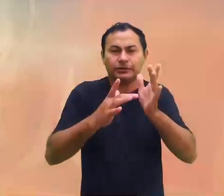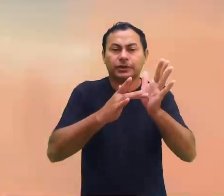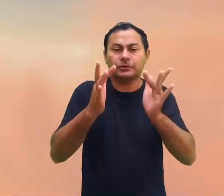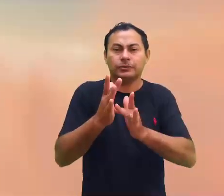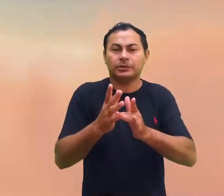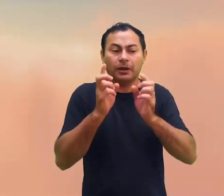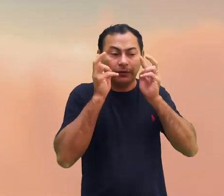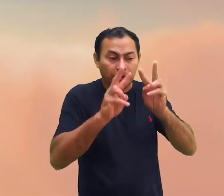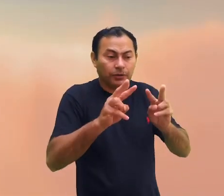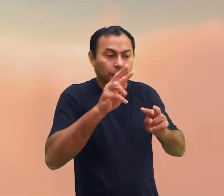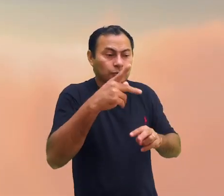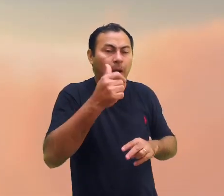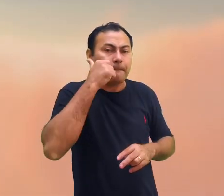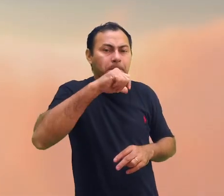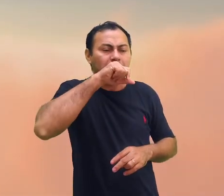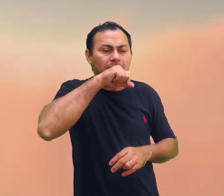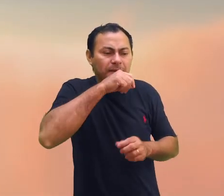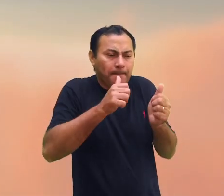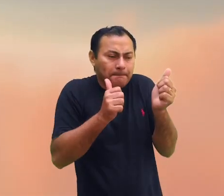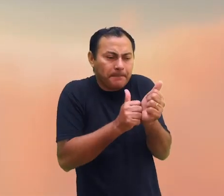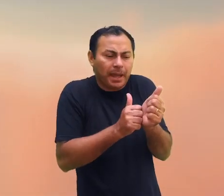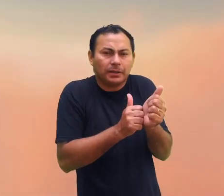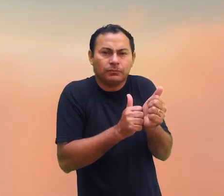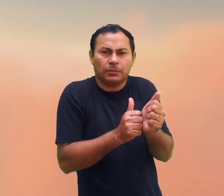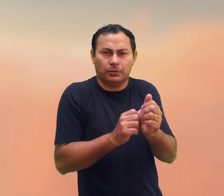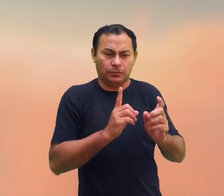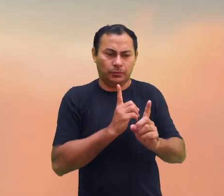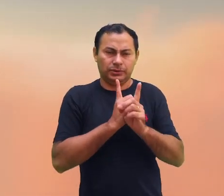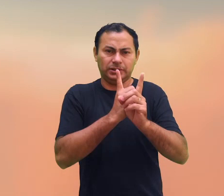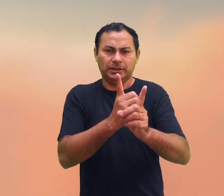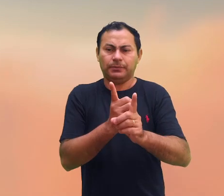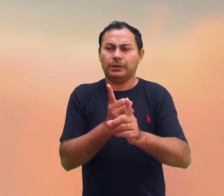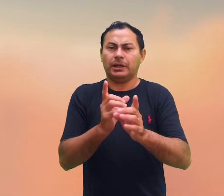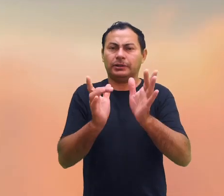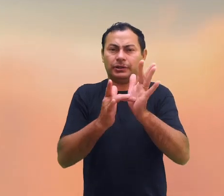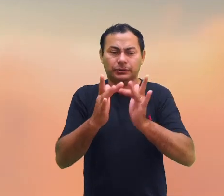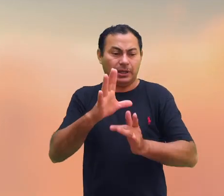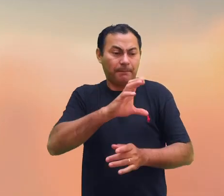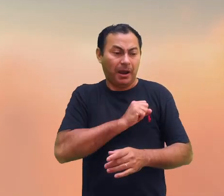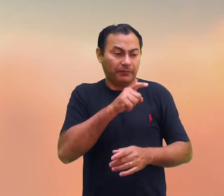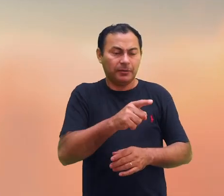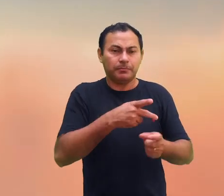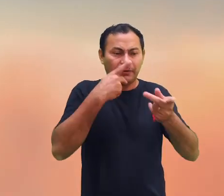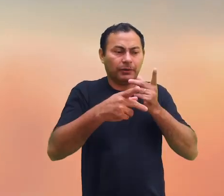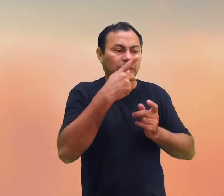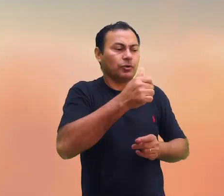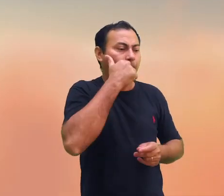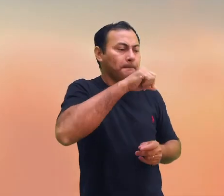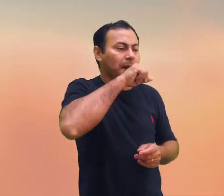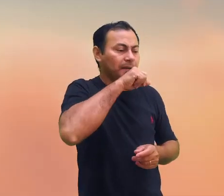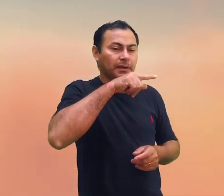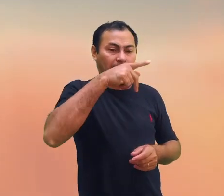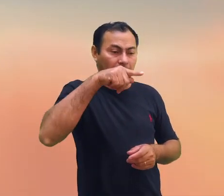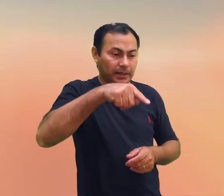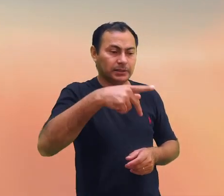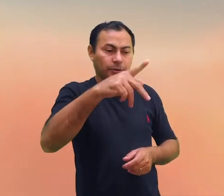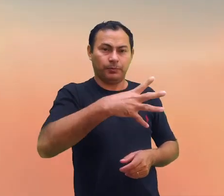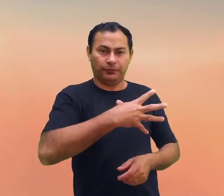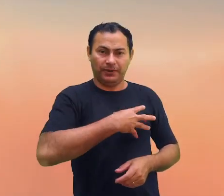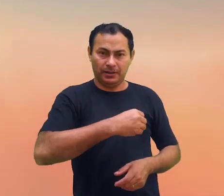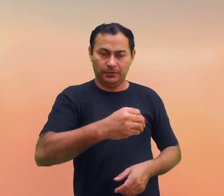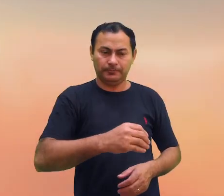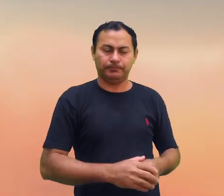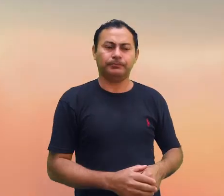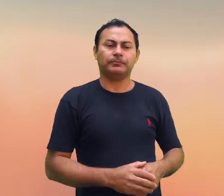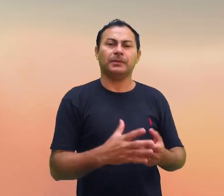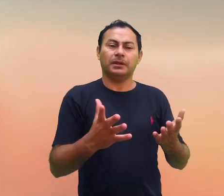Quando Jesus viu sua mãe ali e perto dela, o discípulo a quem ele amava, disse à sua mãe: Aí está o